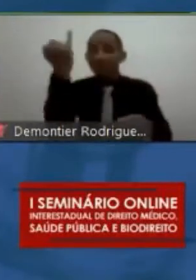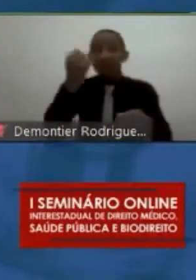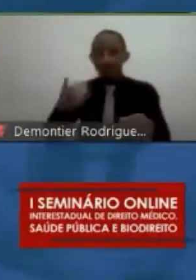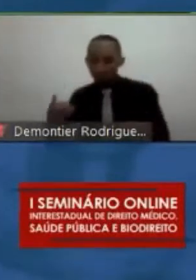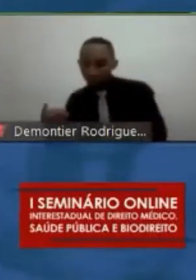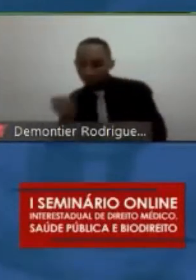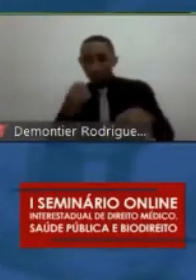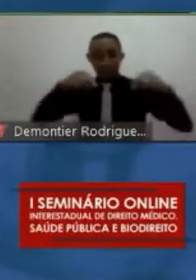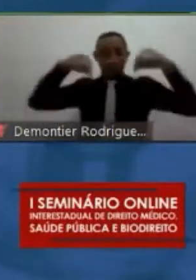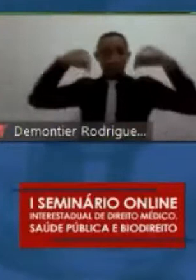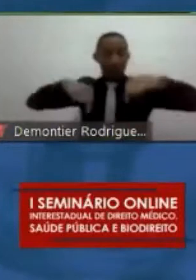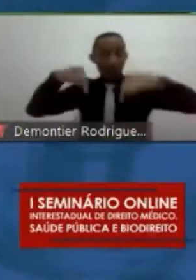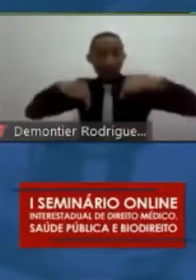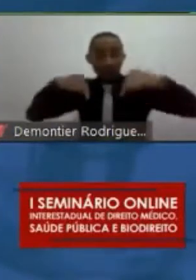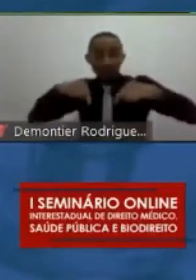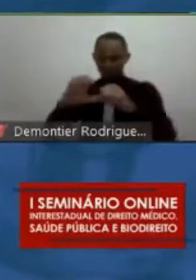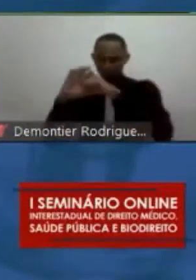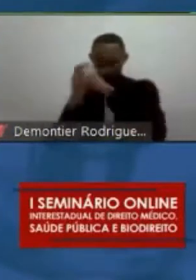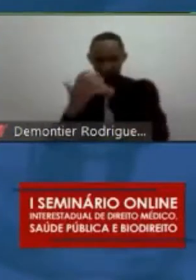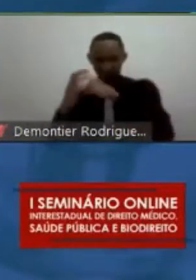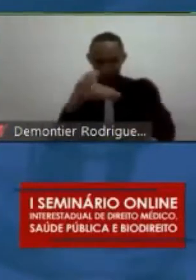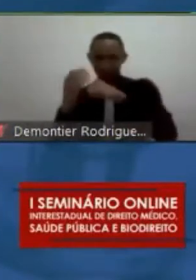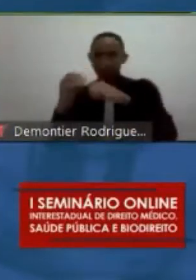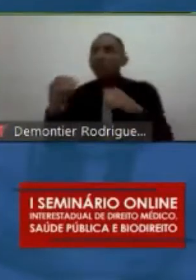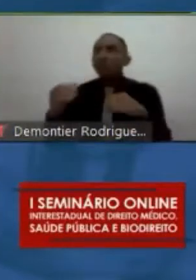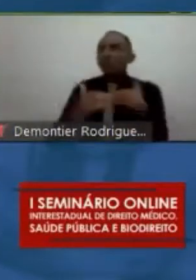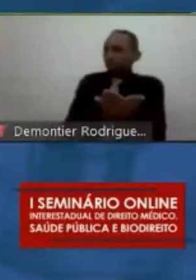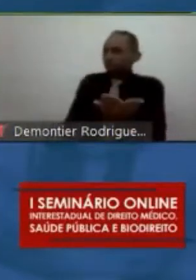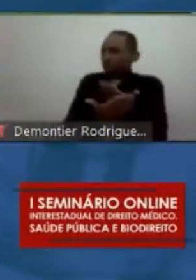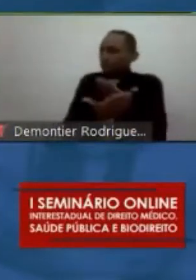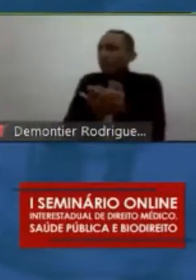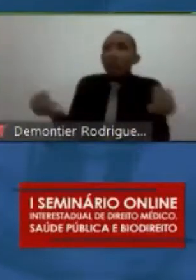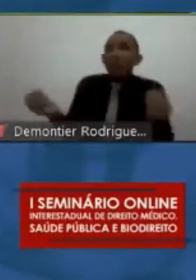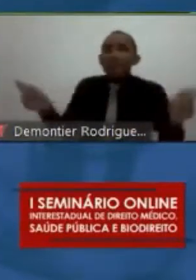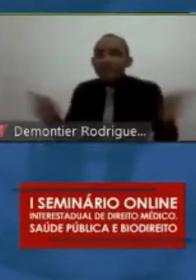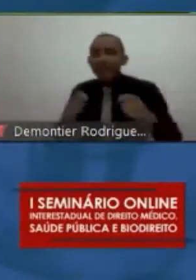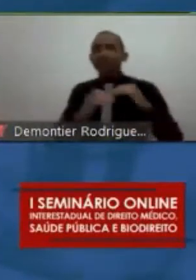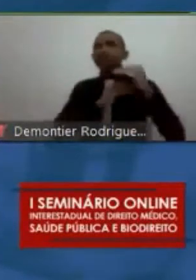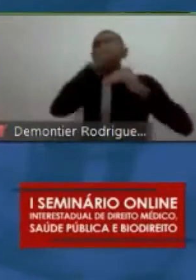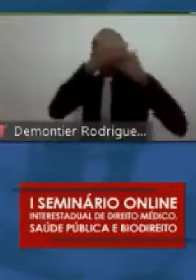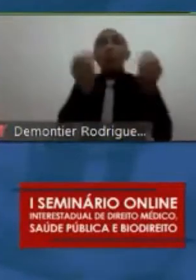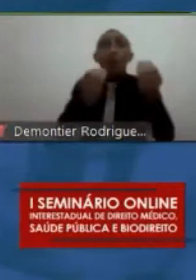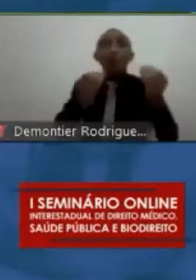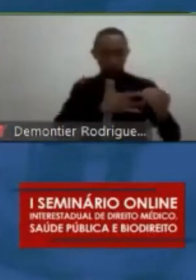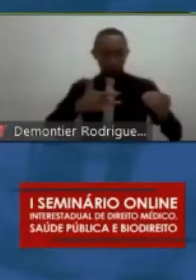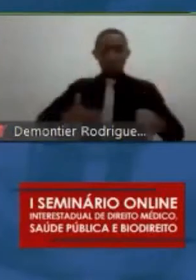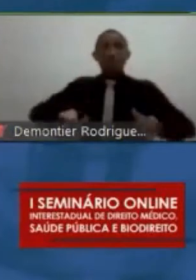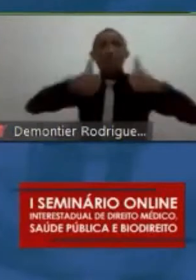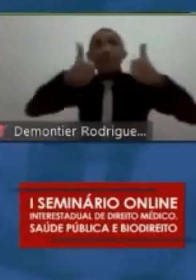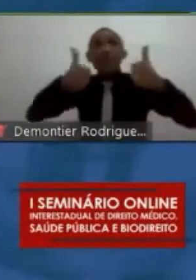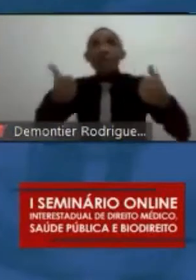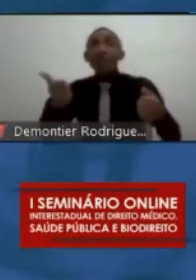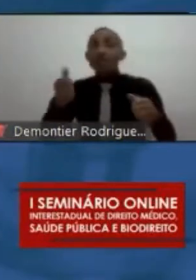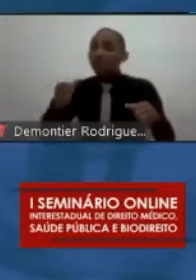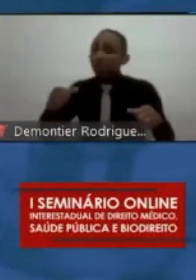essa oportunidade que a pandemia nos traz para olharmos aonde podemos avançar com a saúde. Em especial, por um